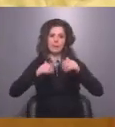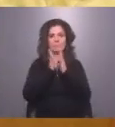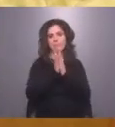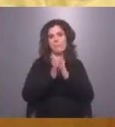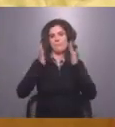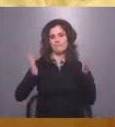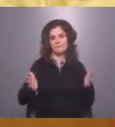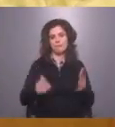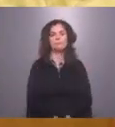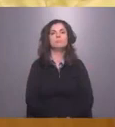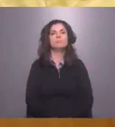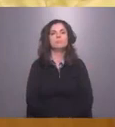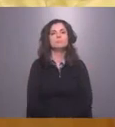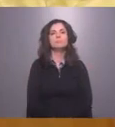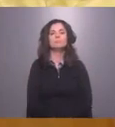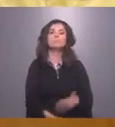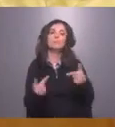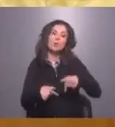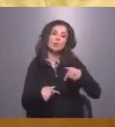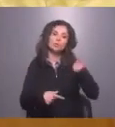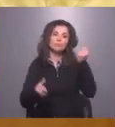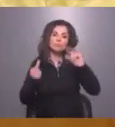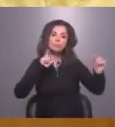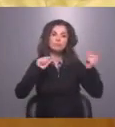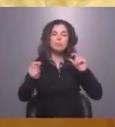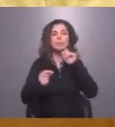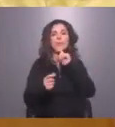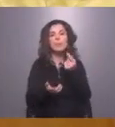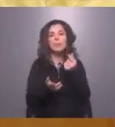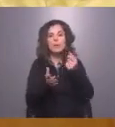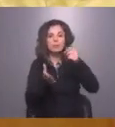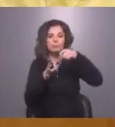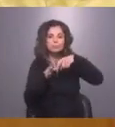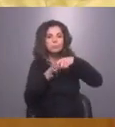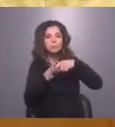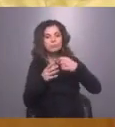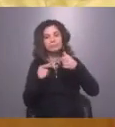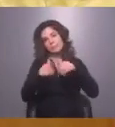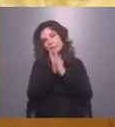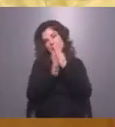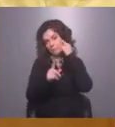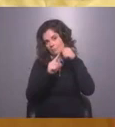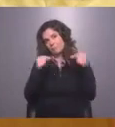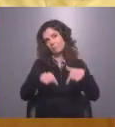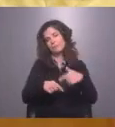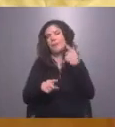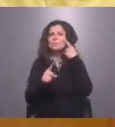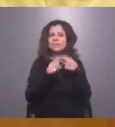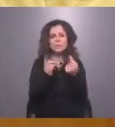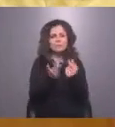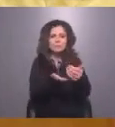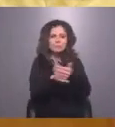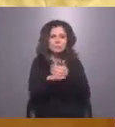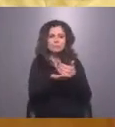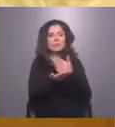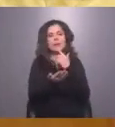Trindade. Quando sairmos, podemos deixar as ofertas que trouxemos para a missa de hoje. Destinam-se